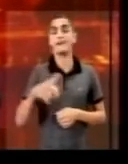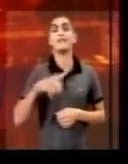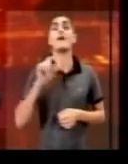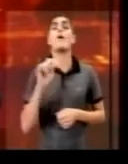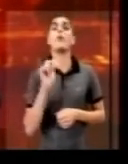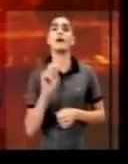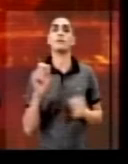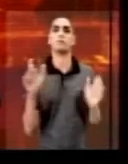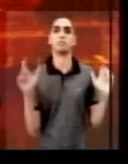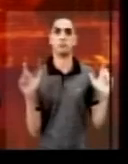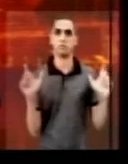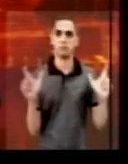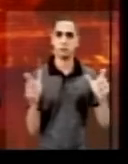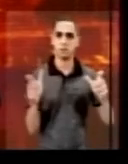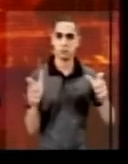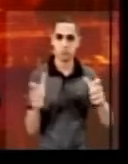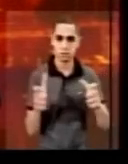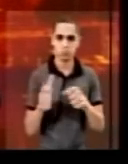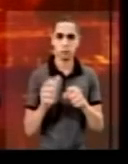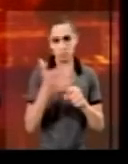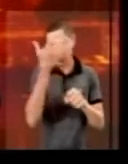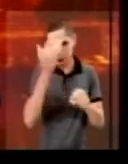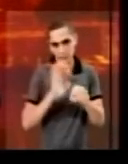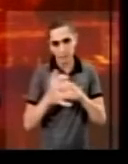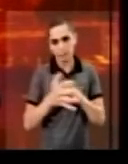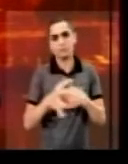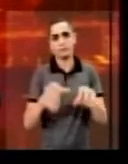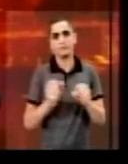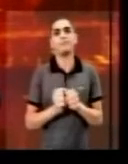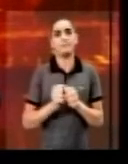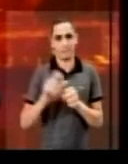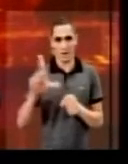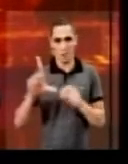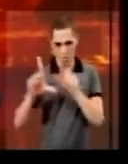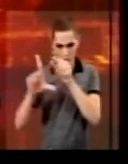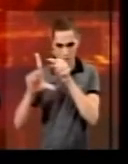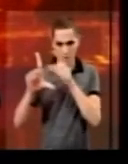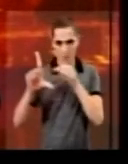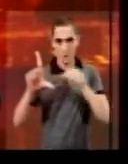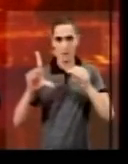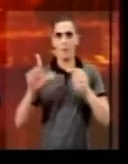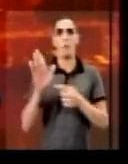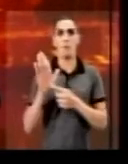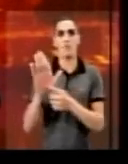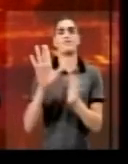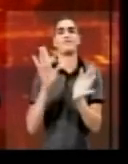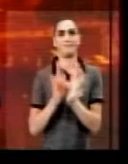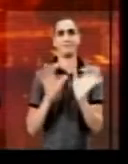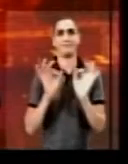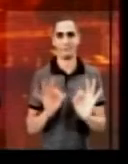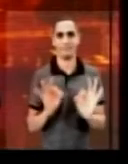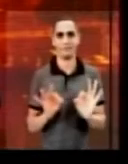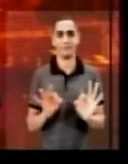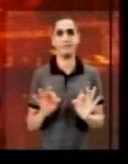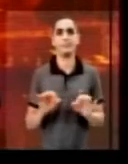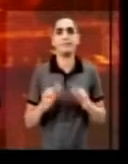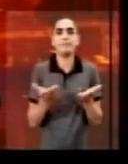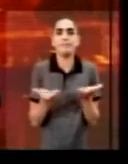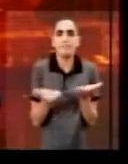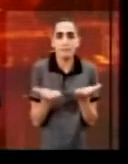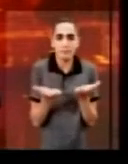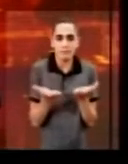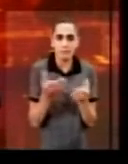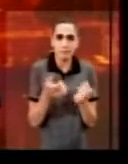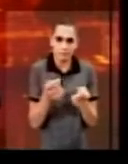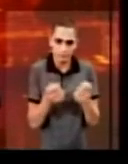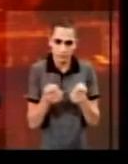e essa queda é visível nos gráficos, tá? Equilíbrio a gente fala quando existe o platô,